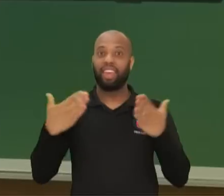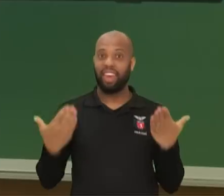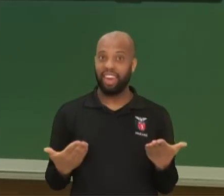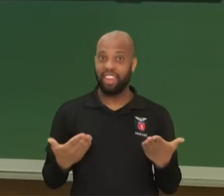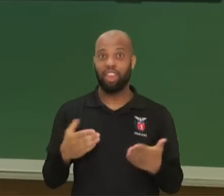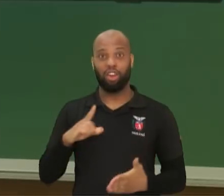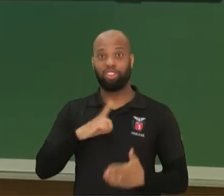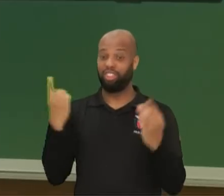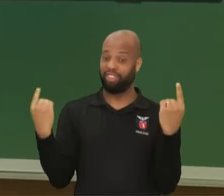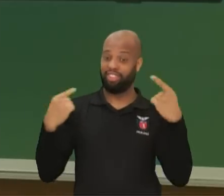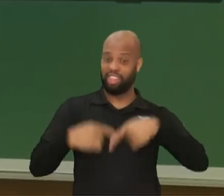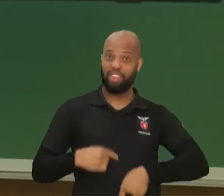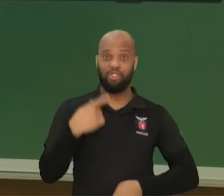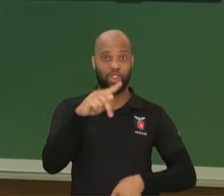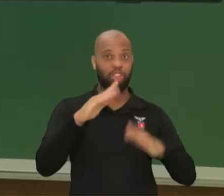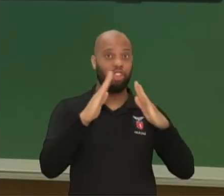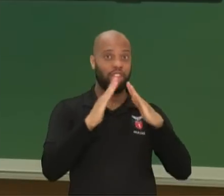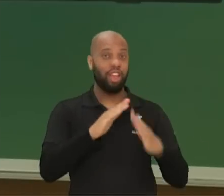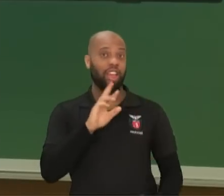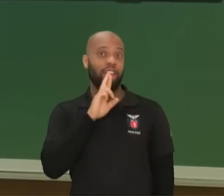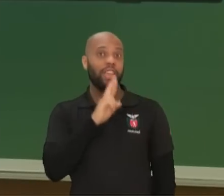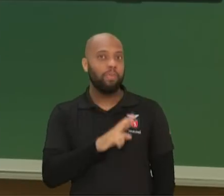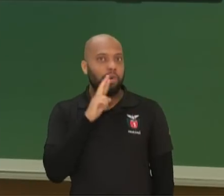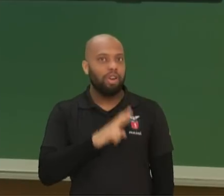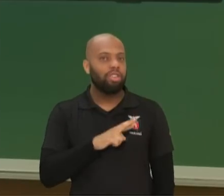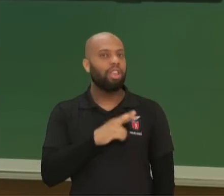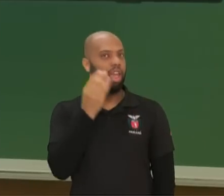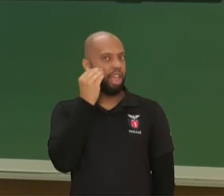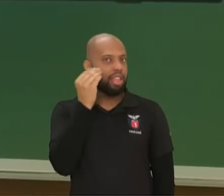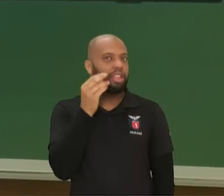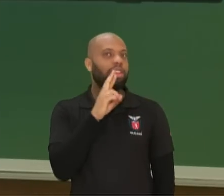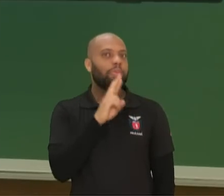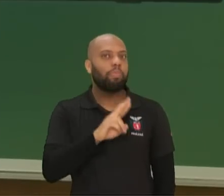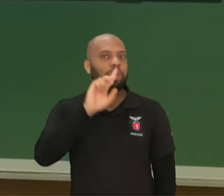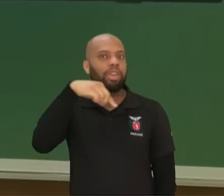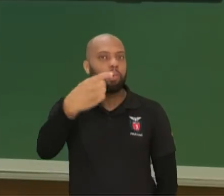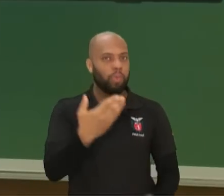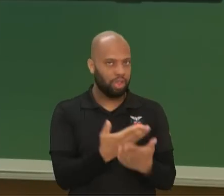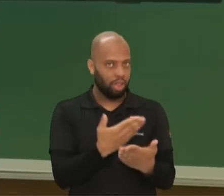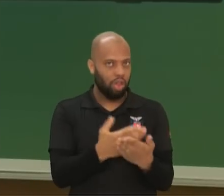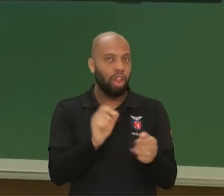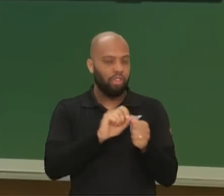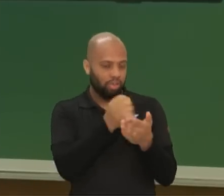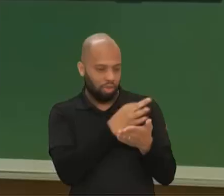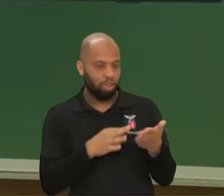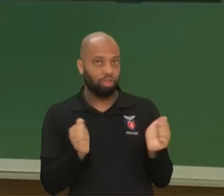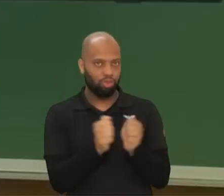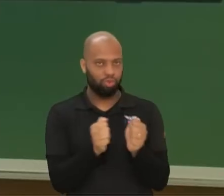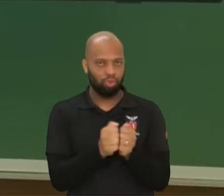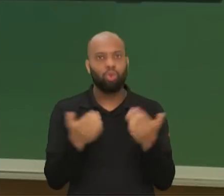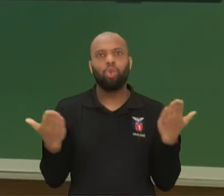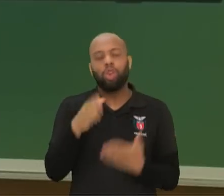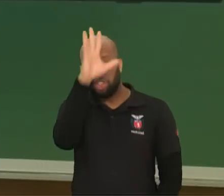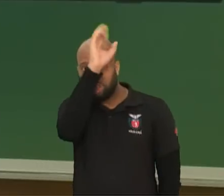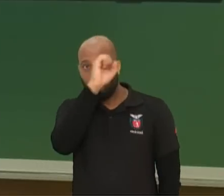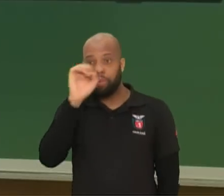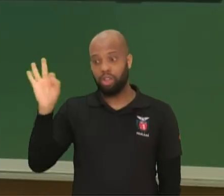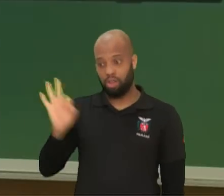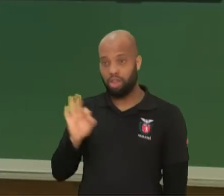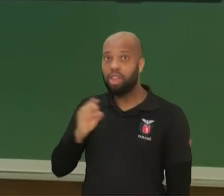Então, ficou esse desafio para casa, tá? Caprichem para fazermos a correção na próxima aula. Nessa aula aprendemos